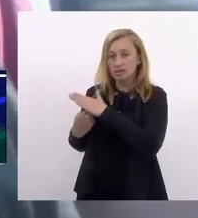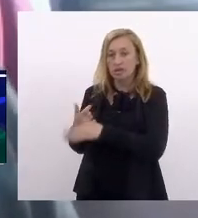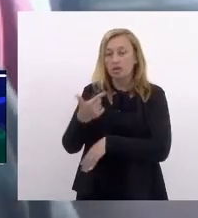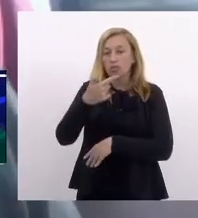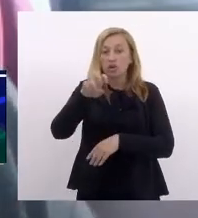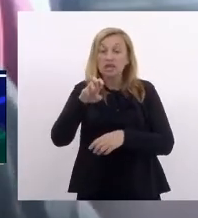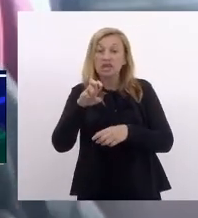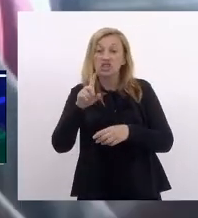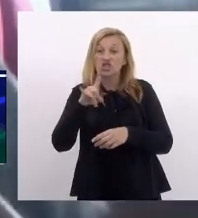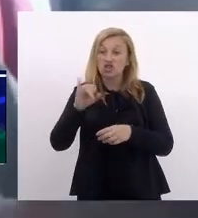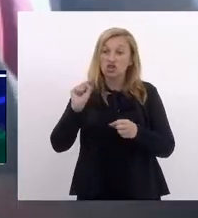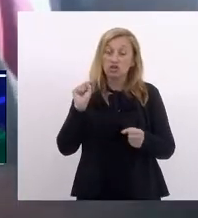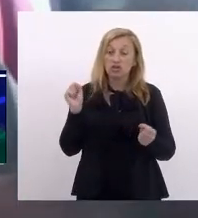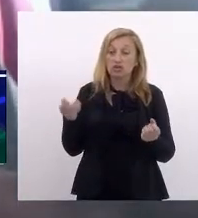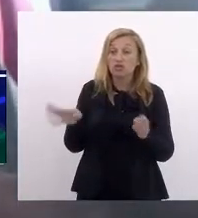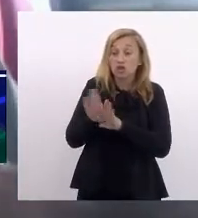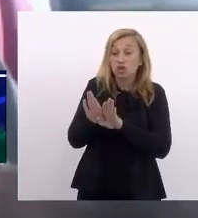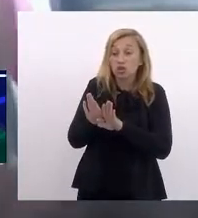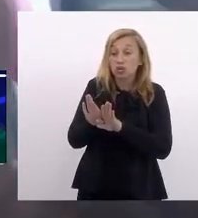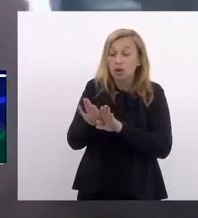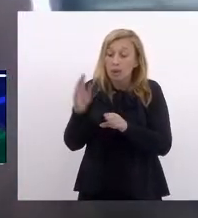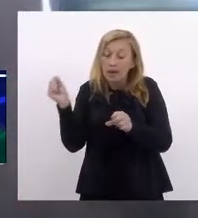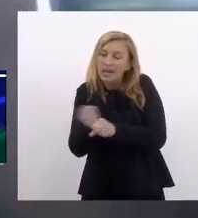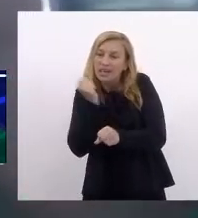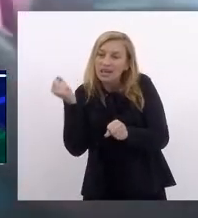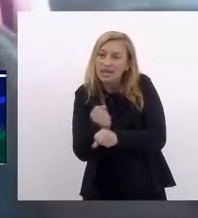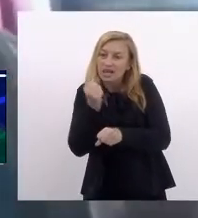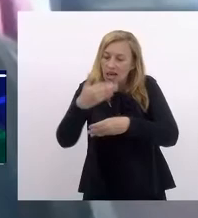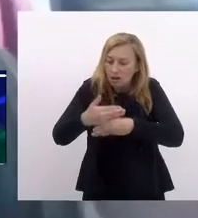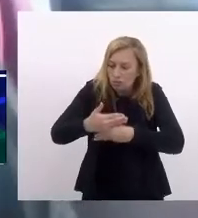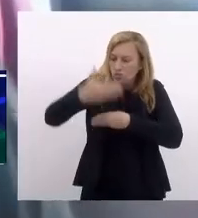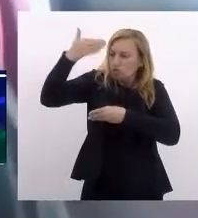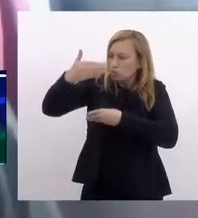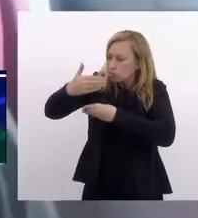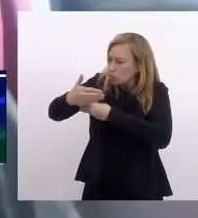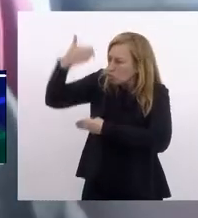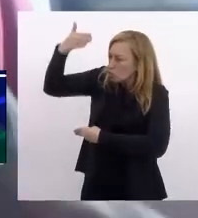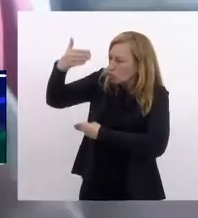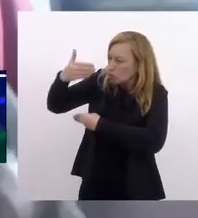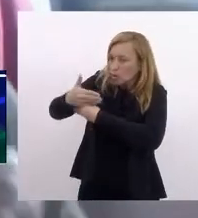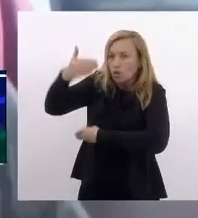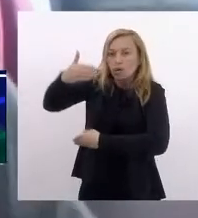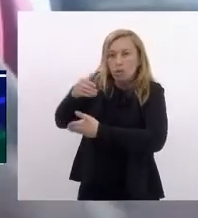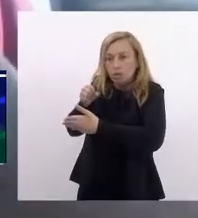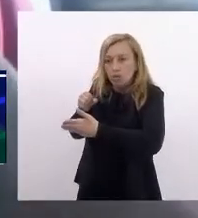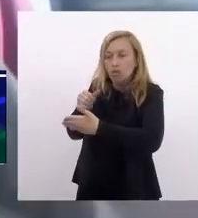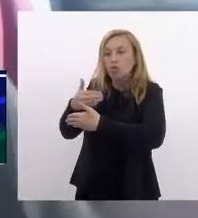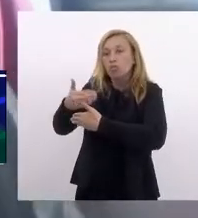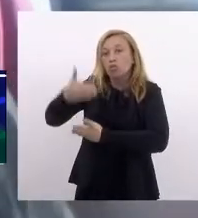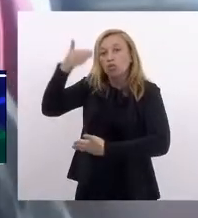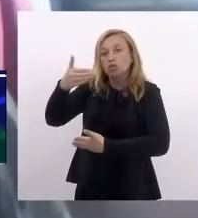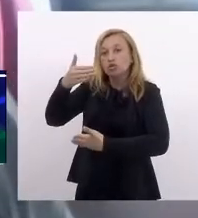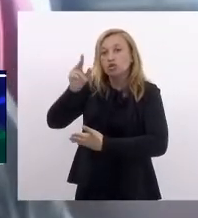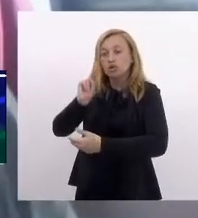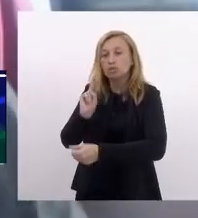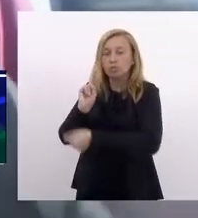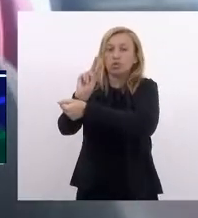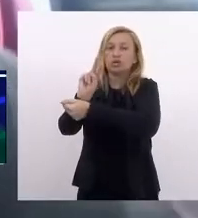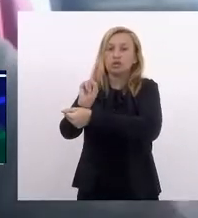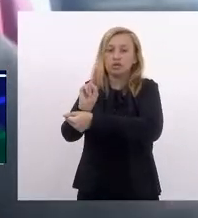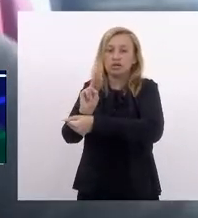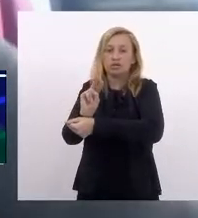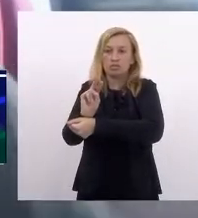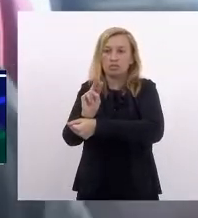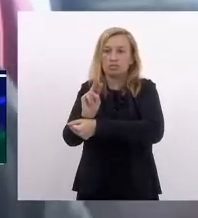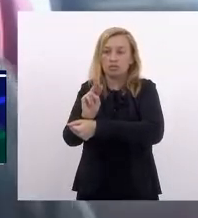dias para construir um contentor, né, no, na área de dejetos,